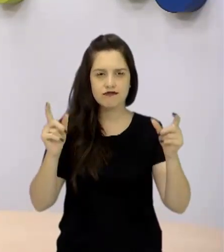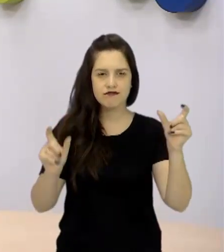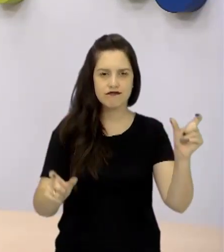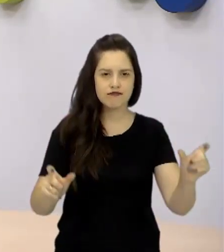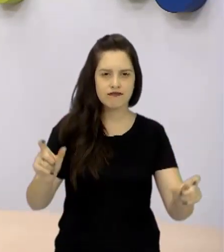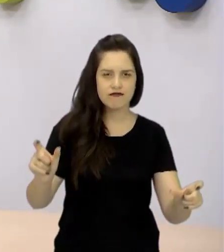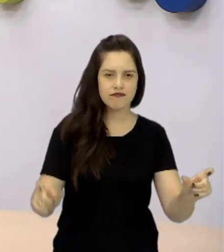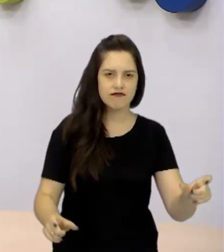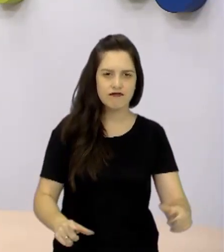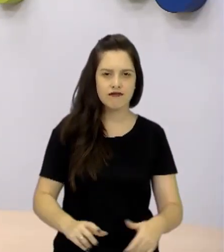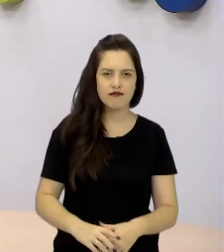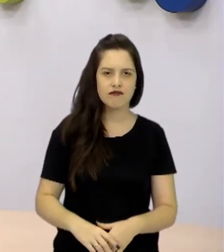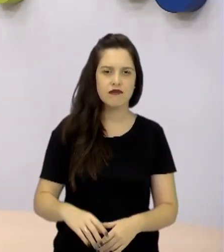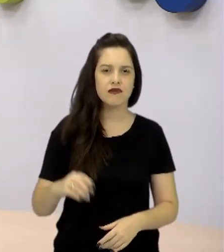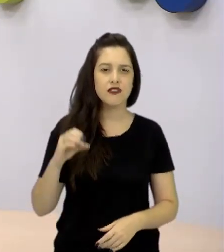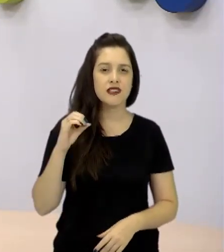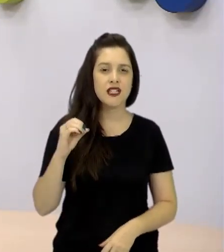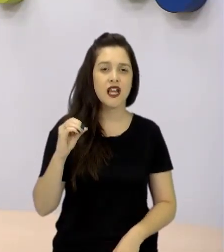Altamira? Quanto?